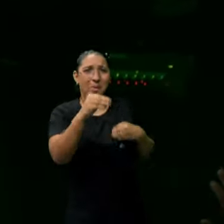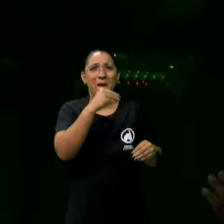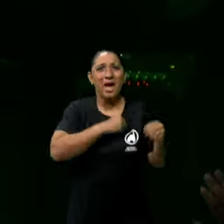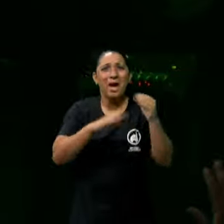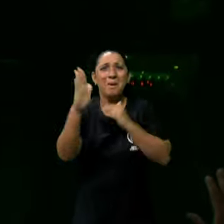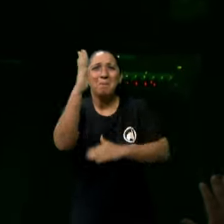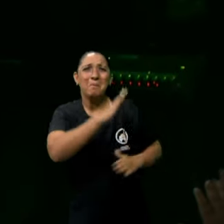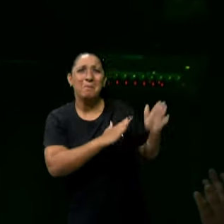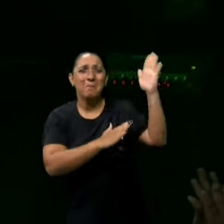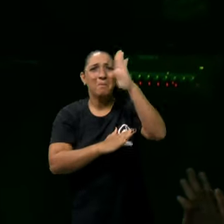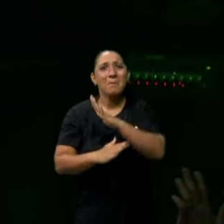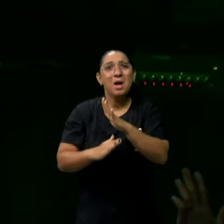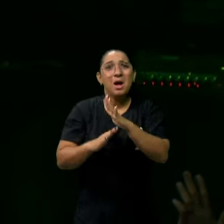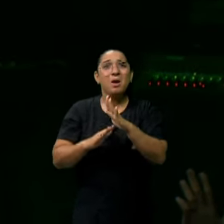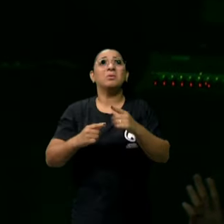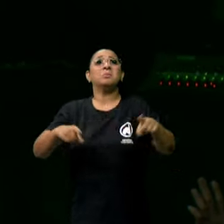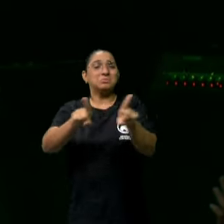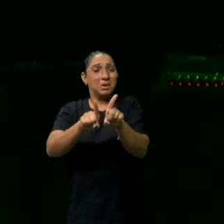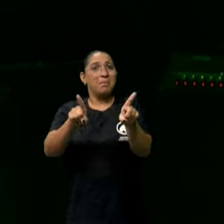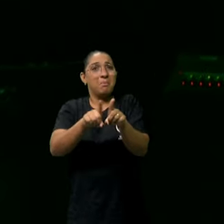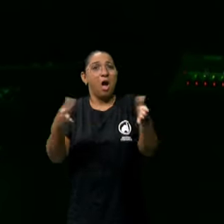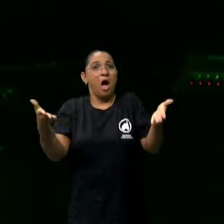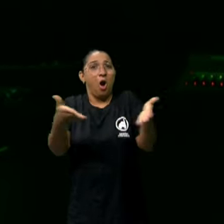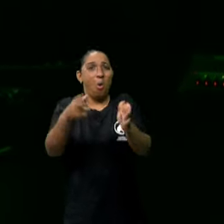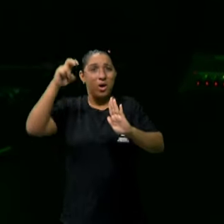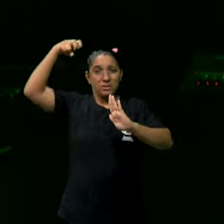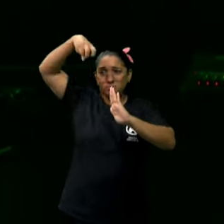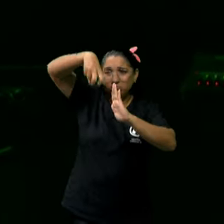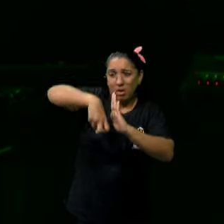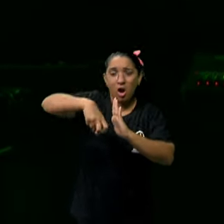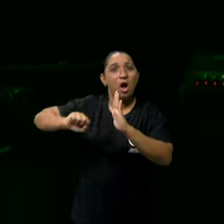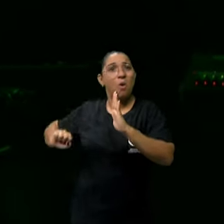que o ministério de interrogação começa a flores